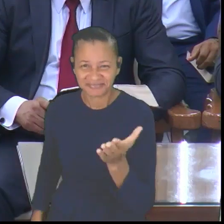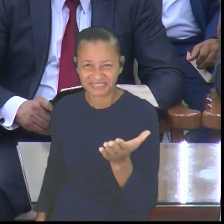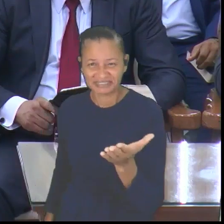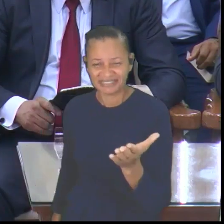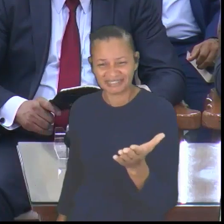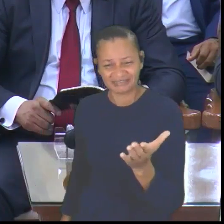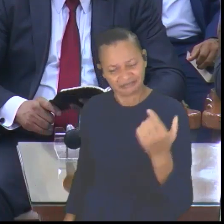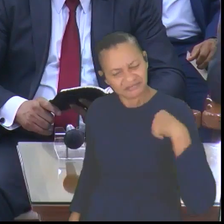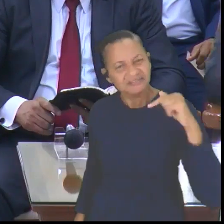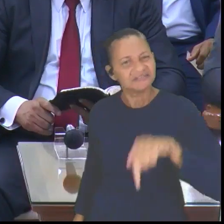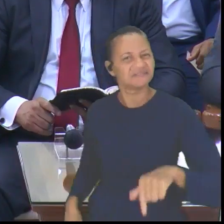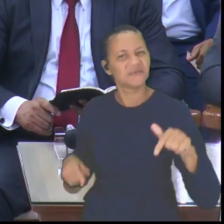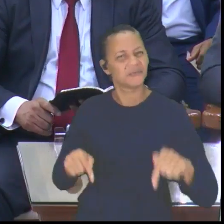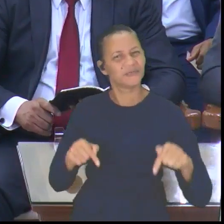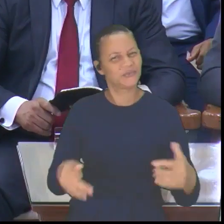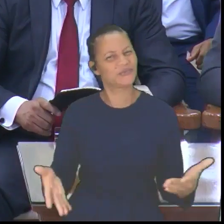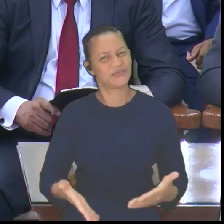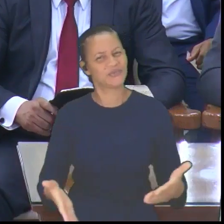Você está aqui hoje